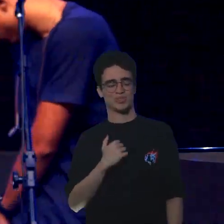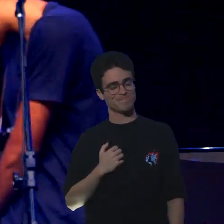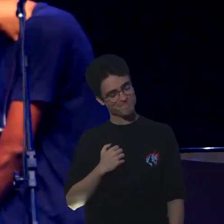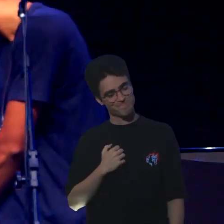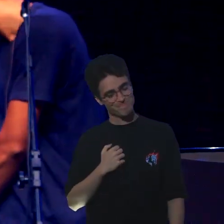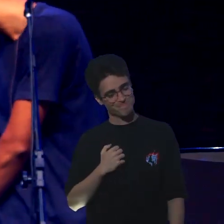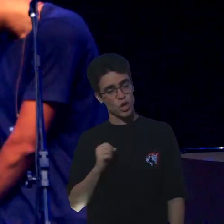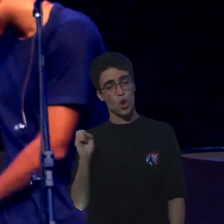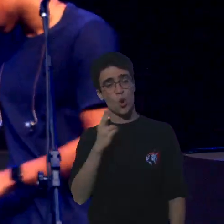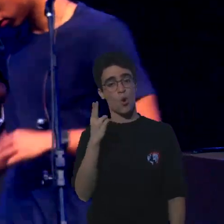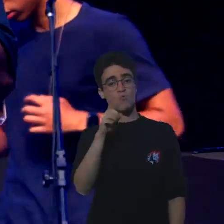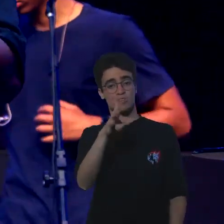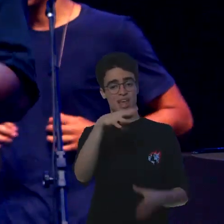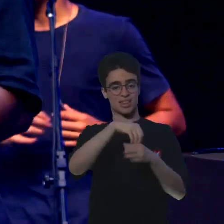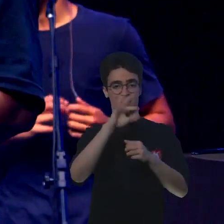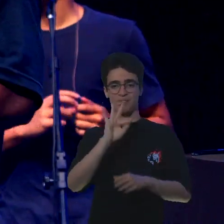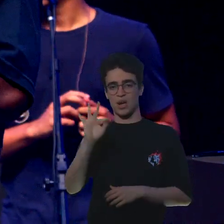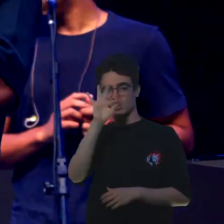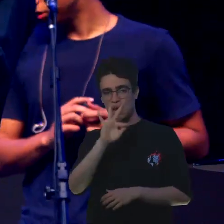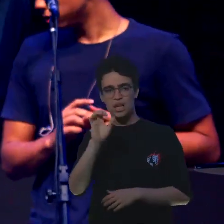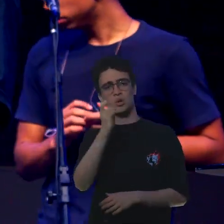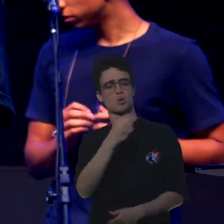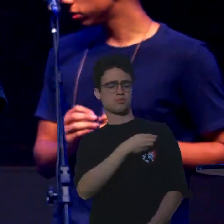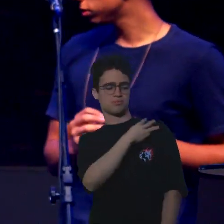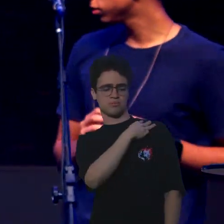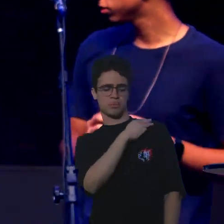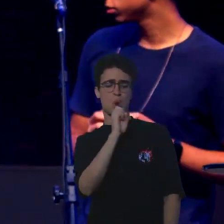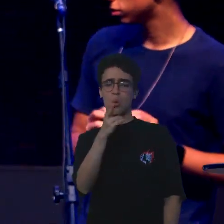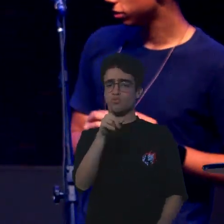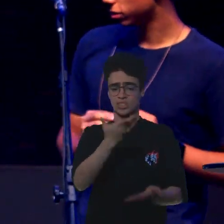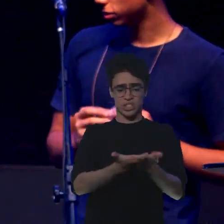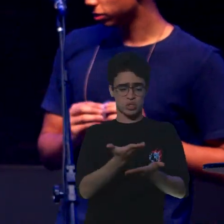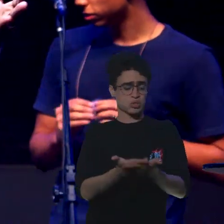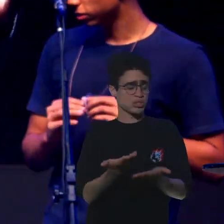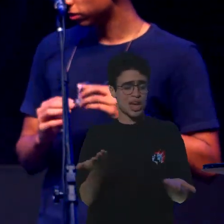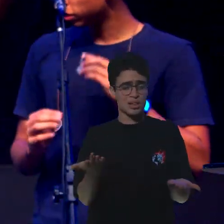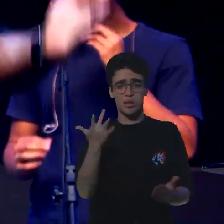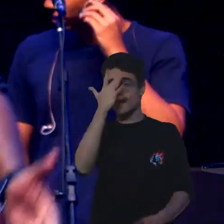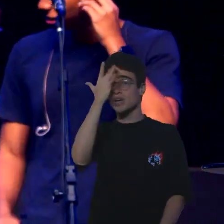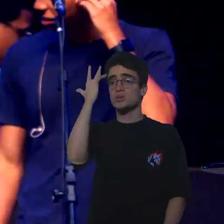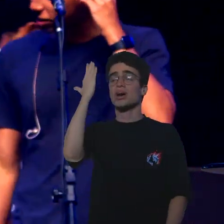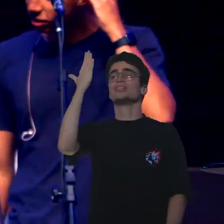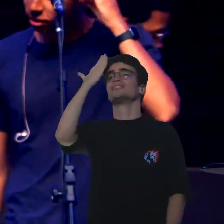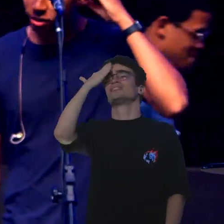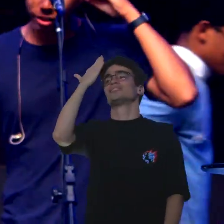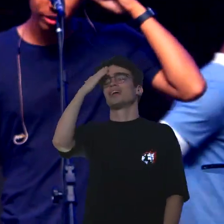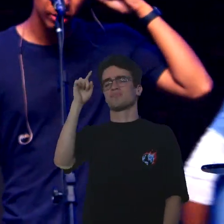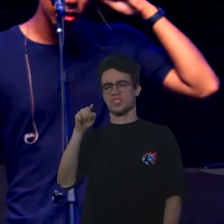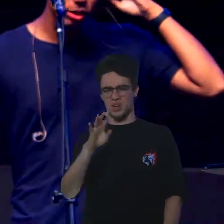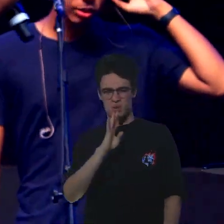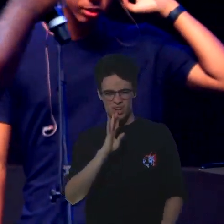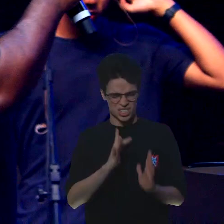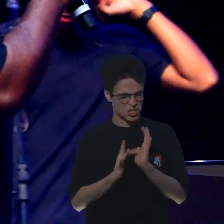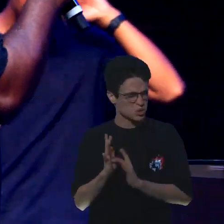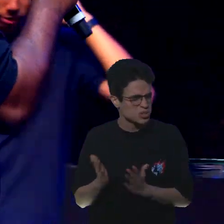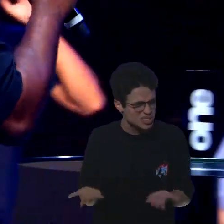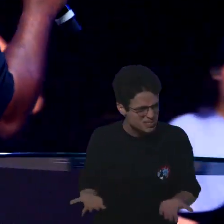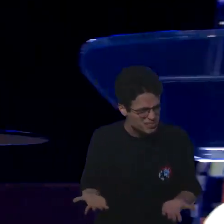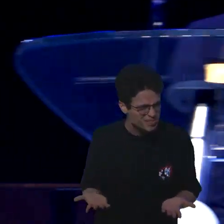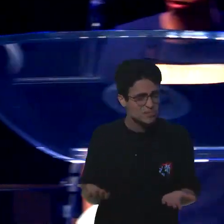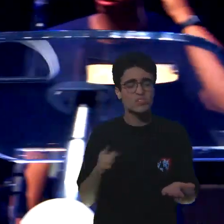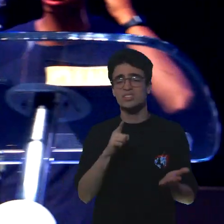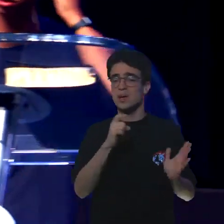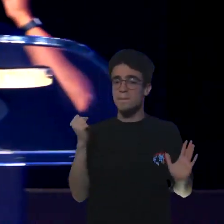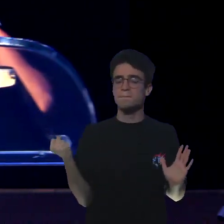Ou você está na faculdade, ou no ensino médio, ou estudando, as pessoas sabem que você conhece Jesus. Qual o legado que você vai